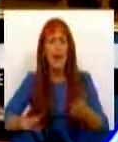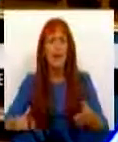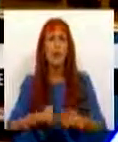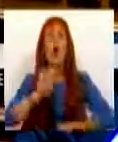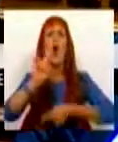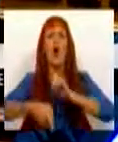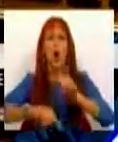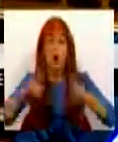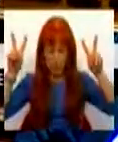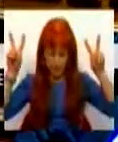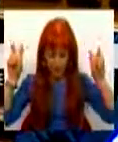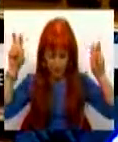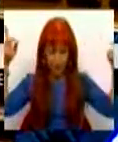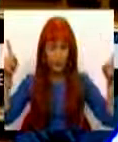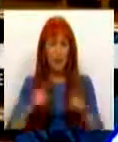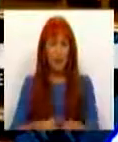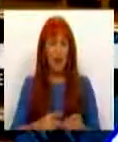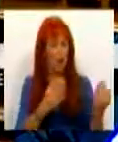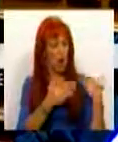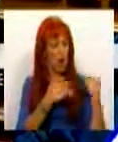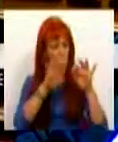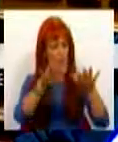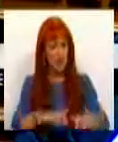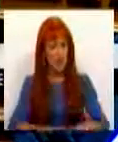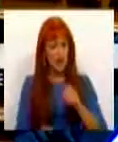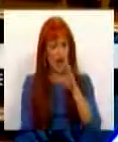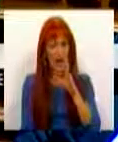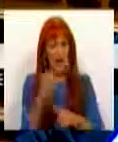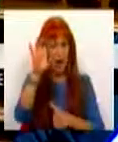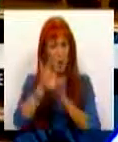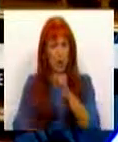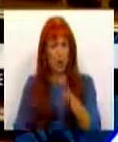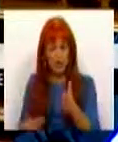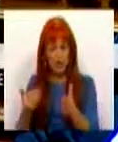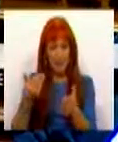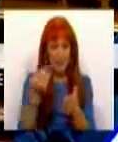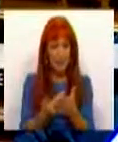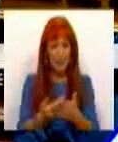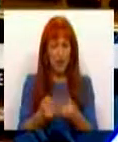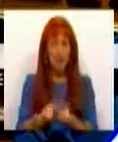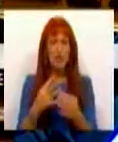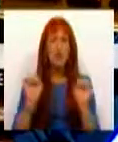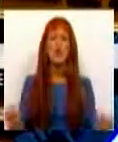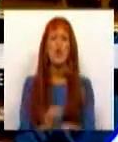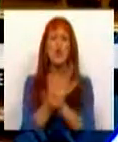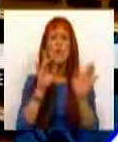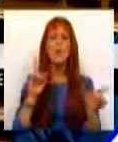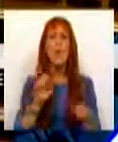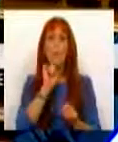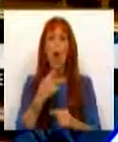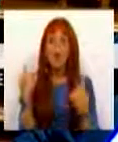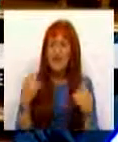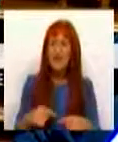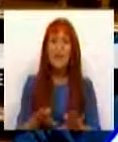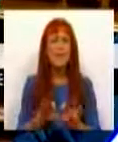o seguinte: compete ao Parlamento criar as condições para que os esclarecimentos devidos possam ser